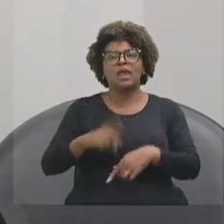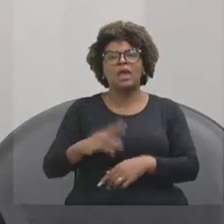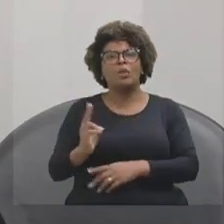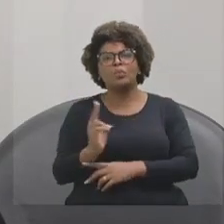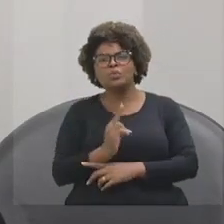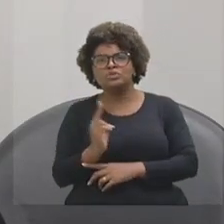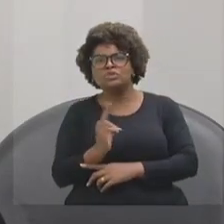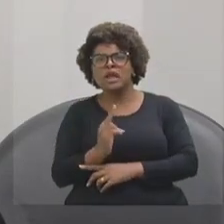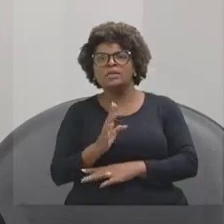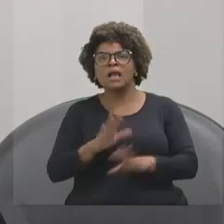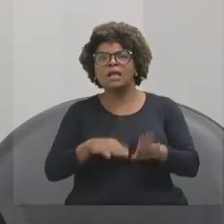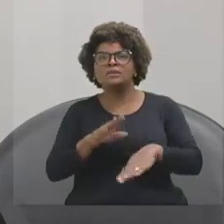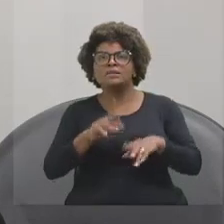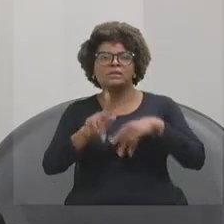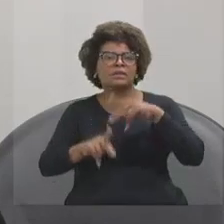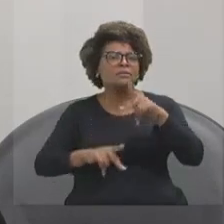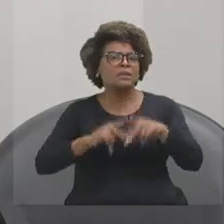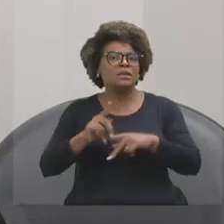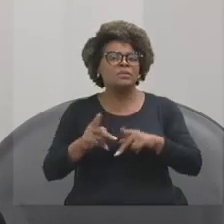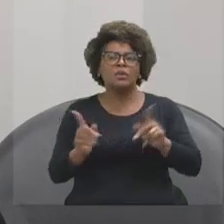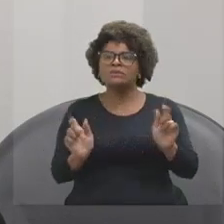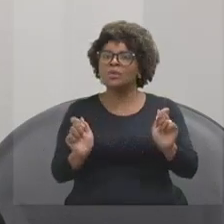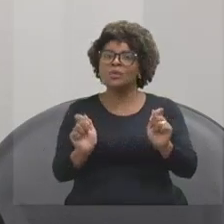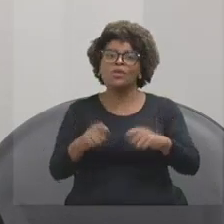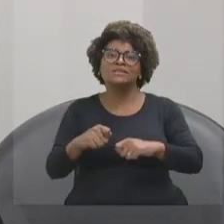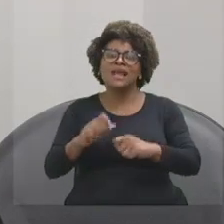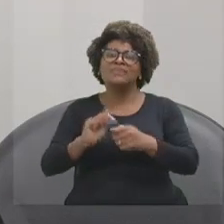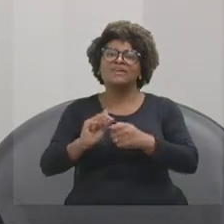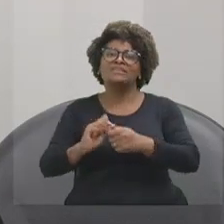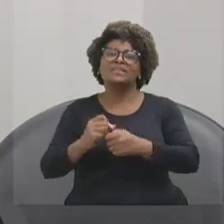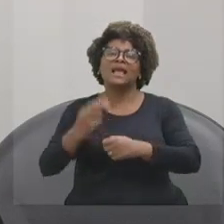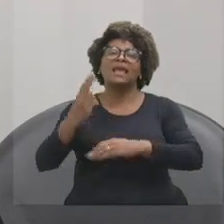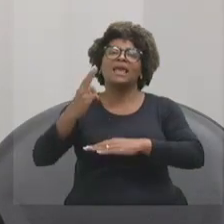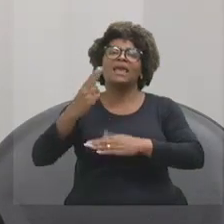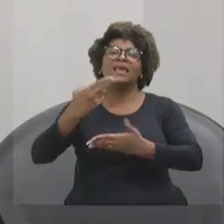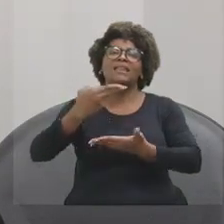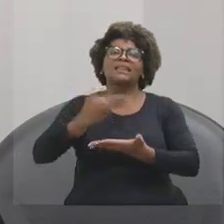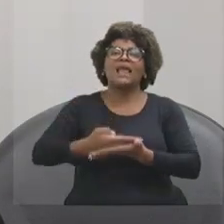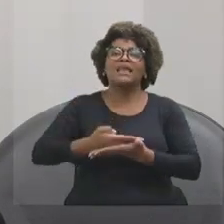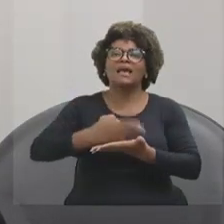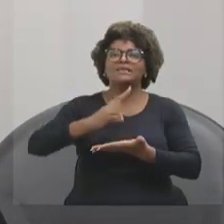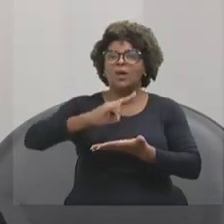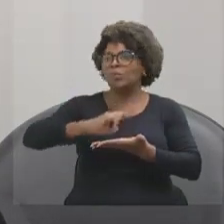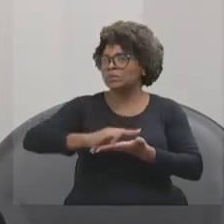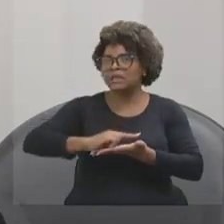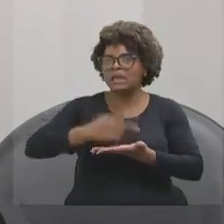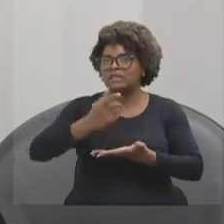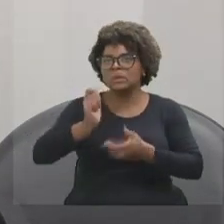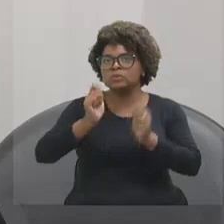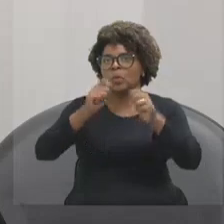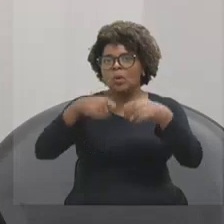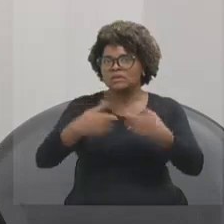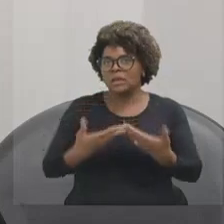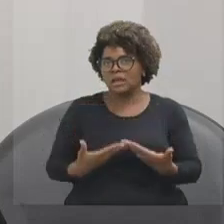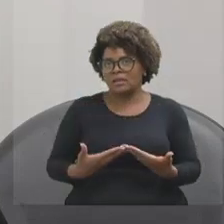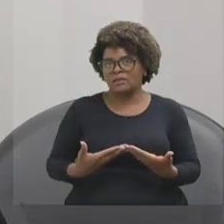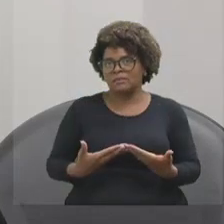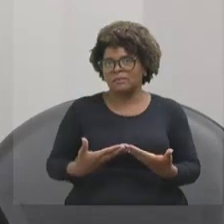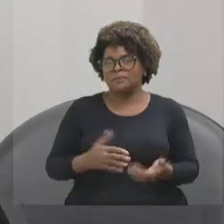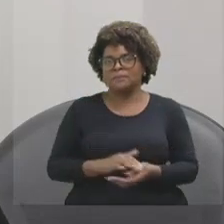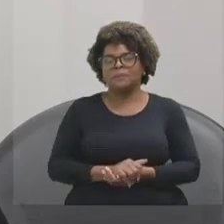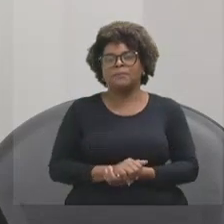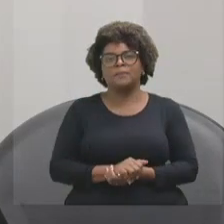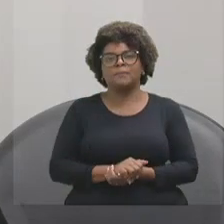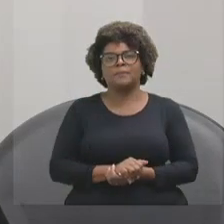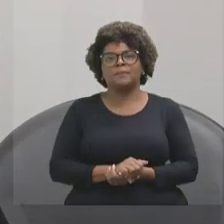muitas vezes as pessoas não conseguindo internar ali os municípios não conseguiram levar para as internações tem nessa dificuldade e eu sei